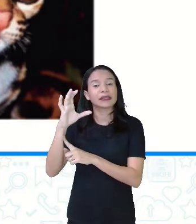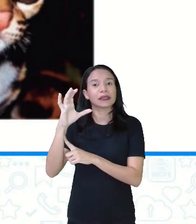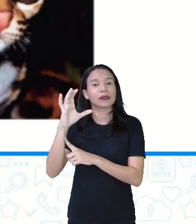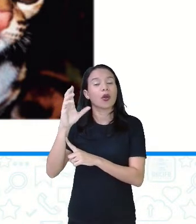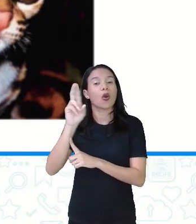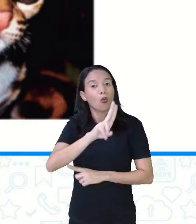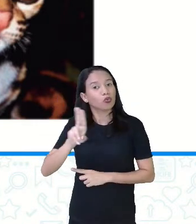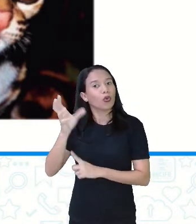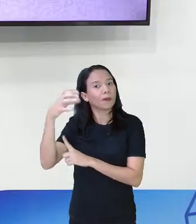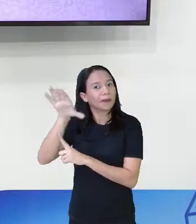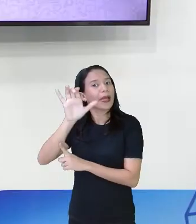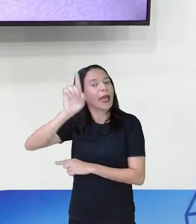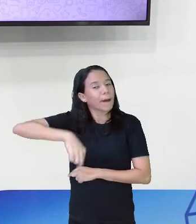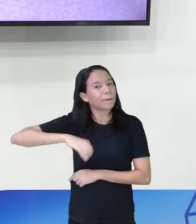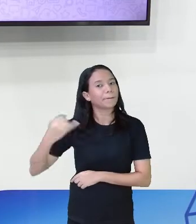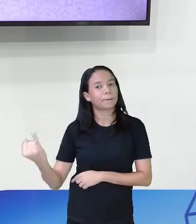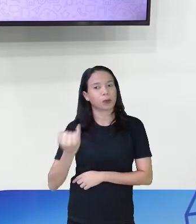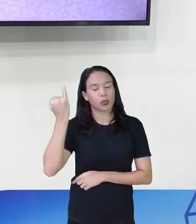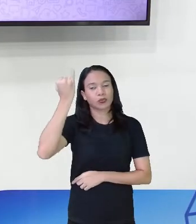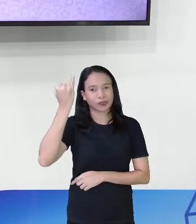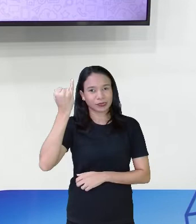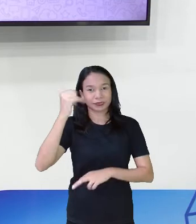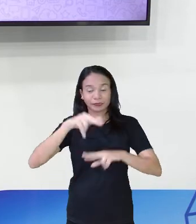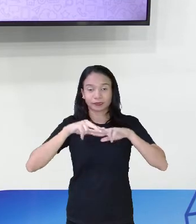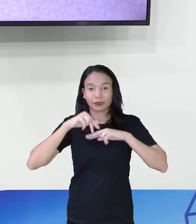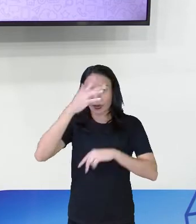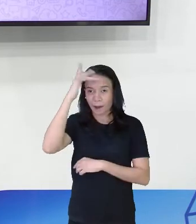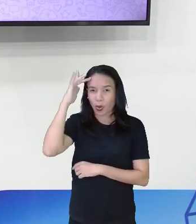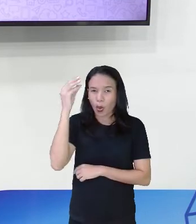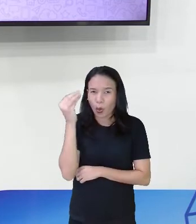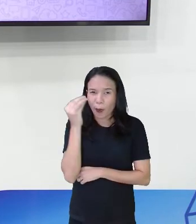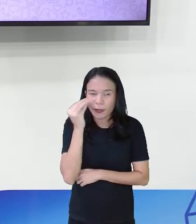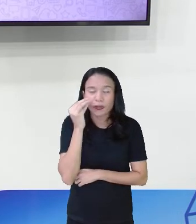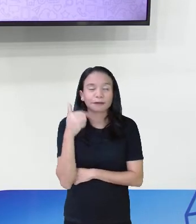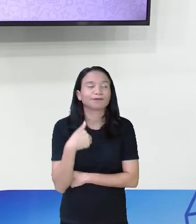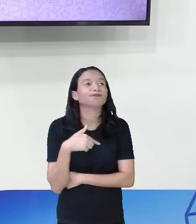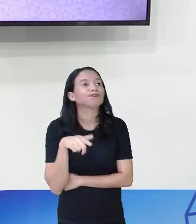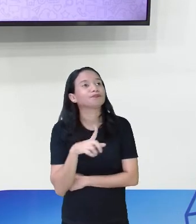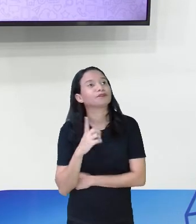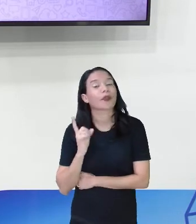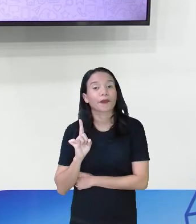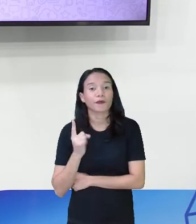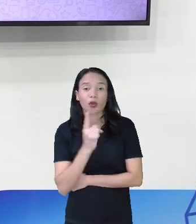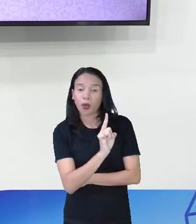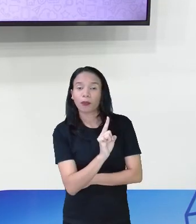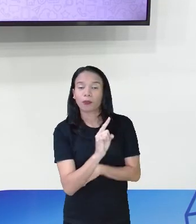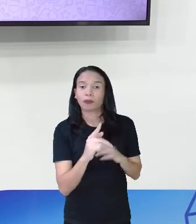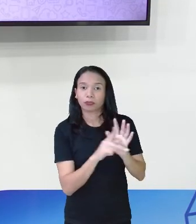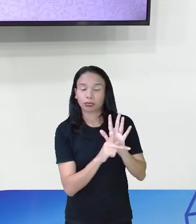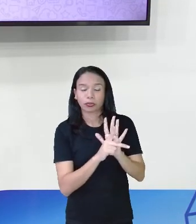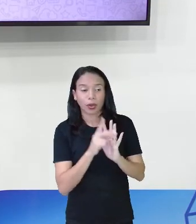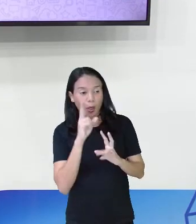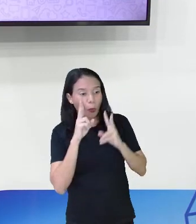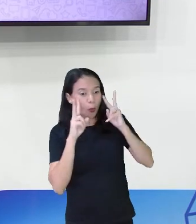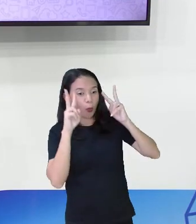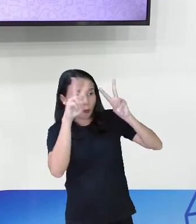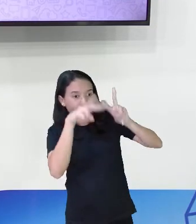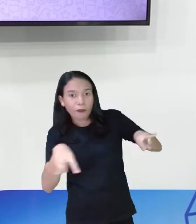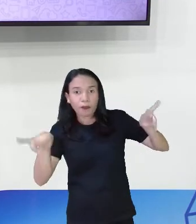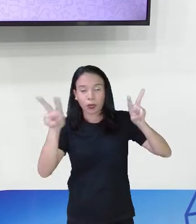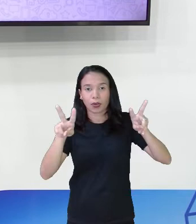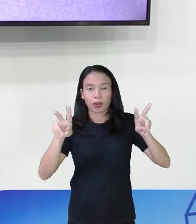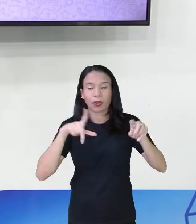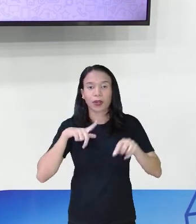Isso é muito importante. Vocês observarem, quando vocês forem, em especial aqui no horto, que vocês observarem, vai ter o